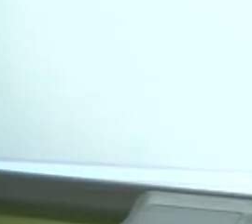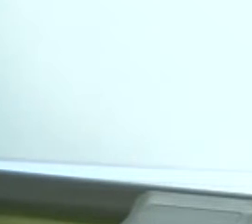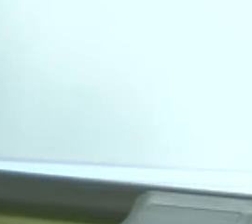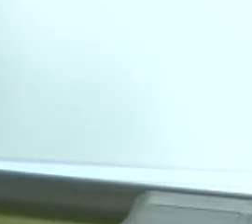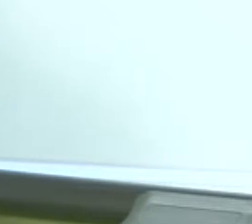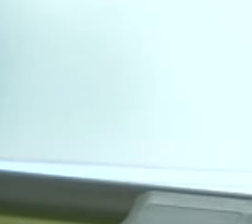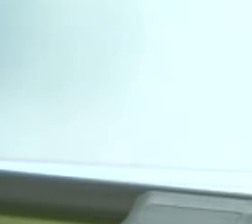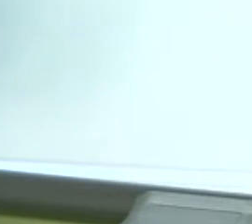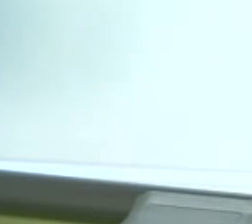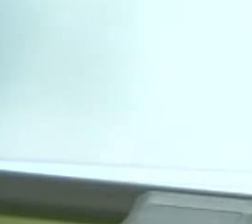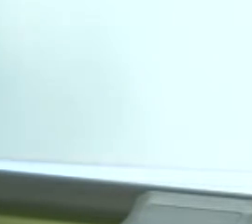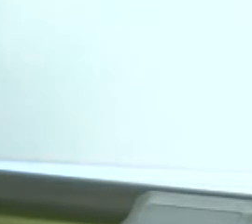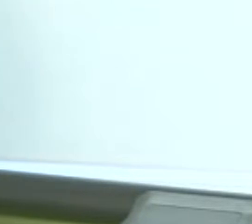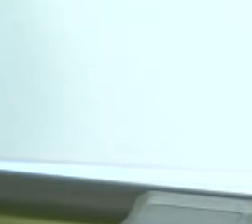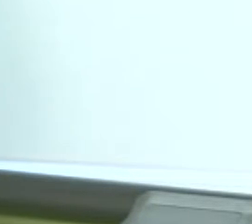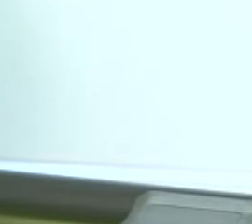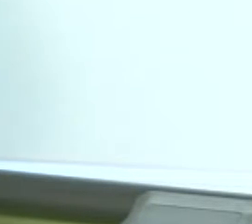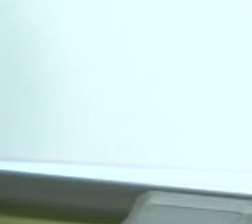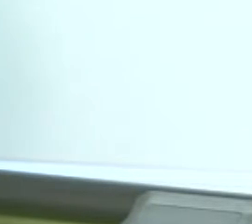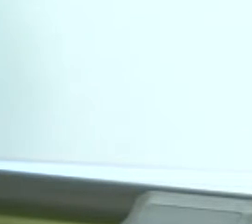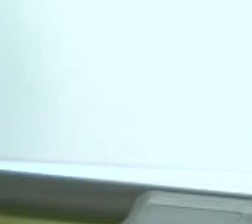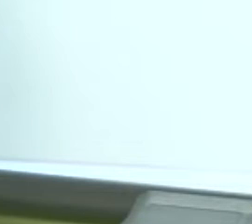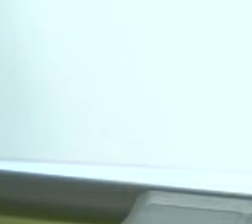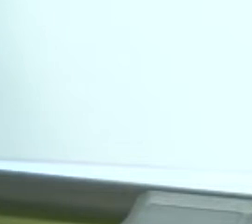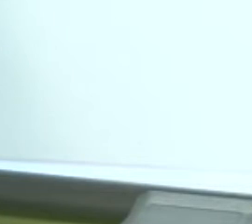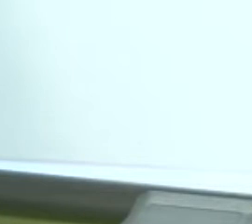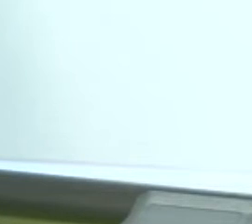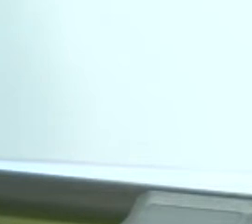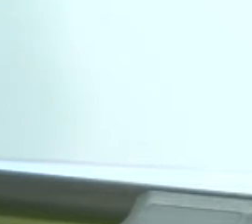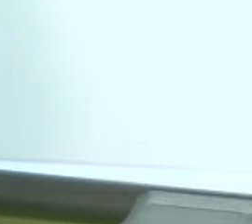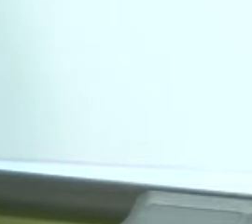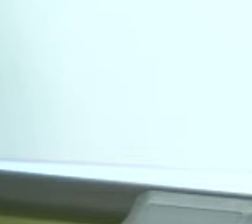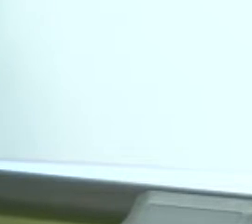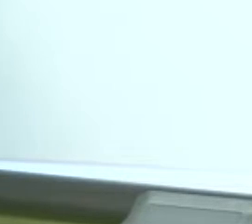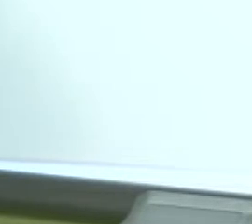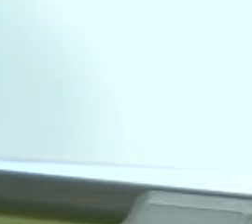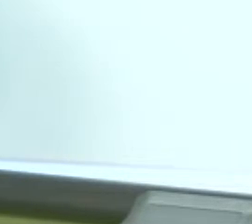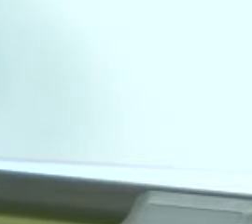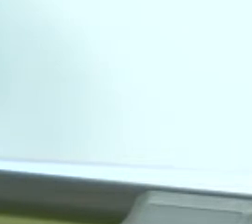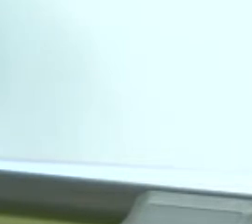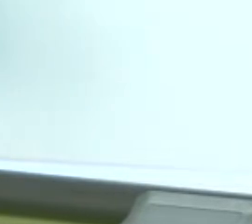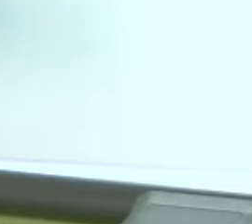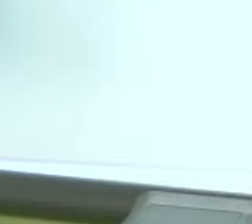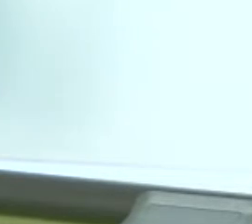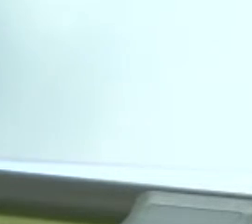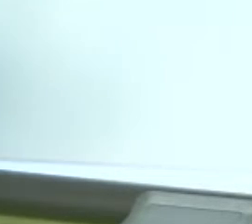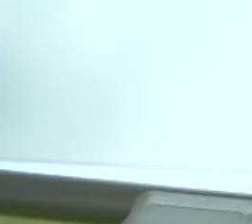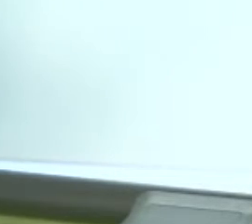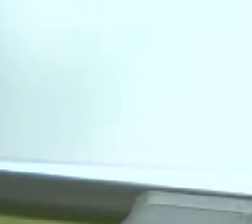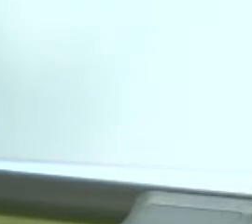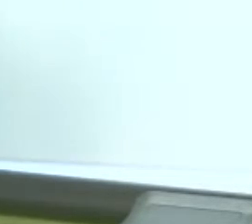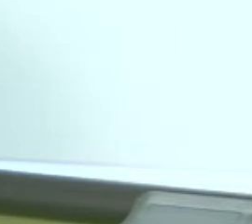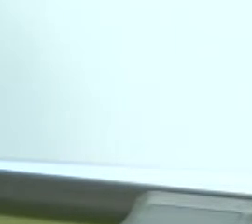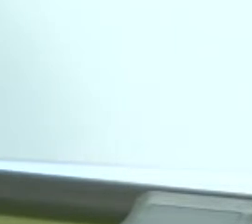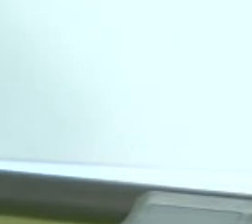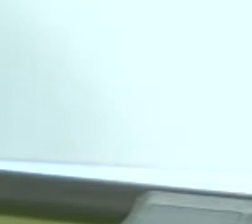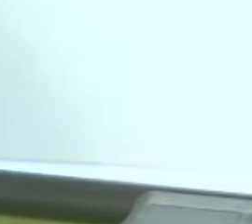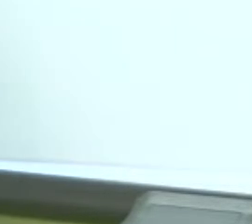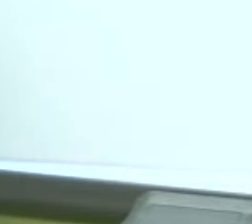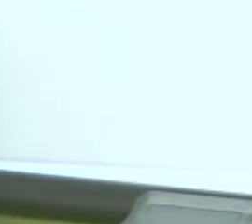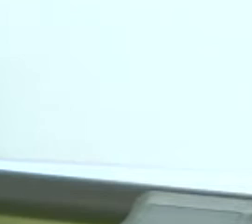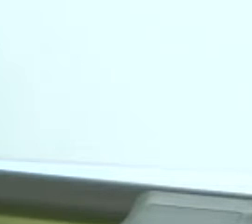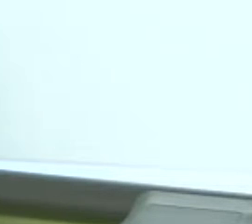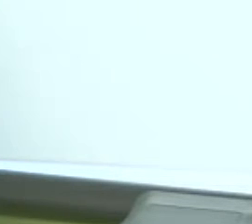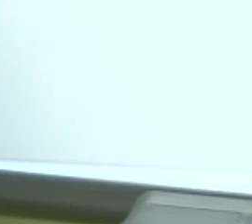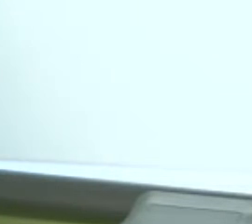daquela da empresa dele pra você fazer um prédio antes de colocar esse prédio é na